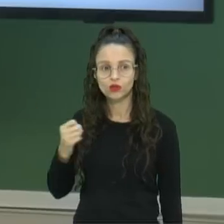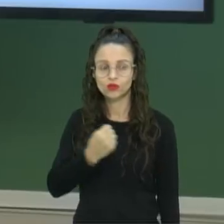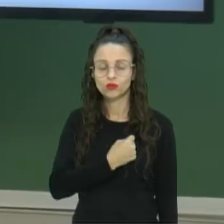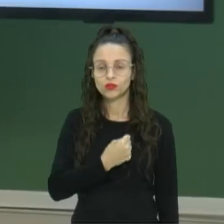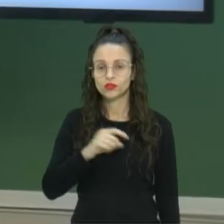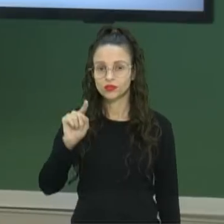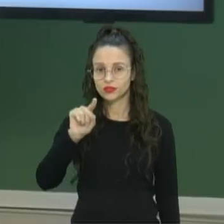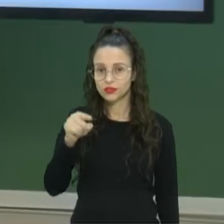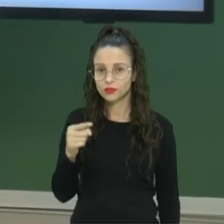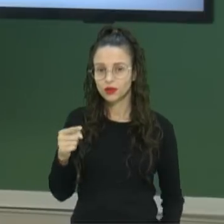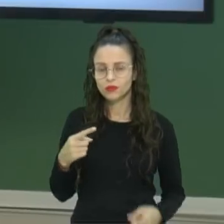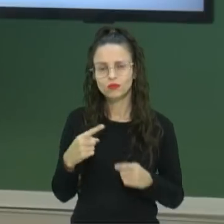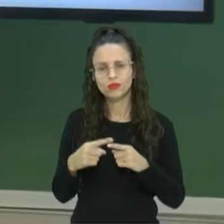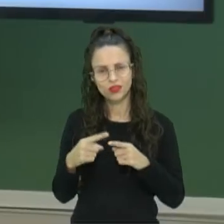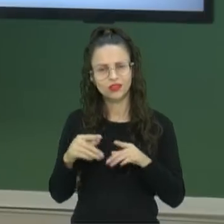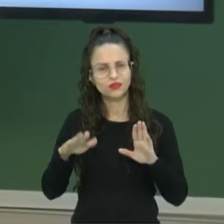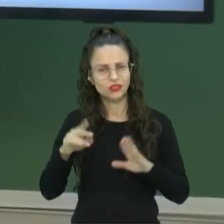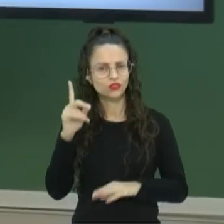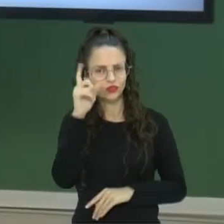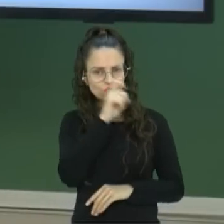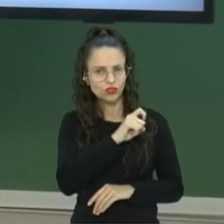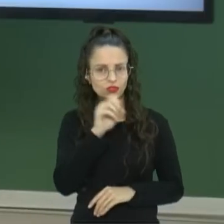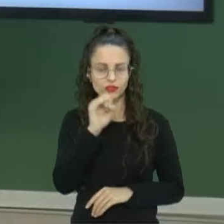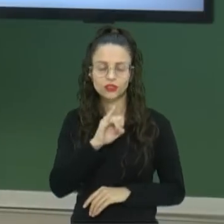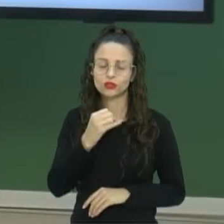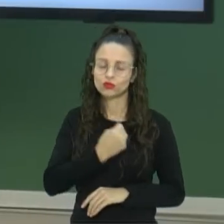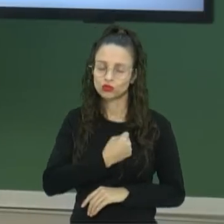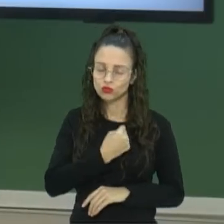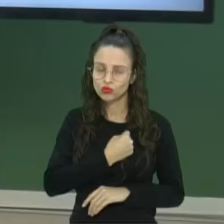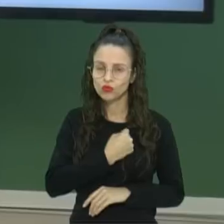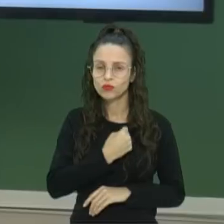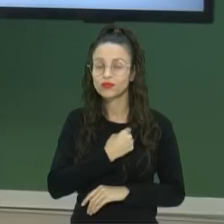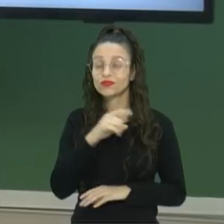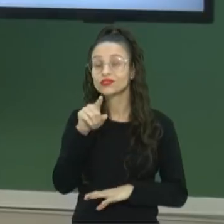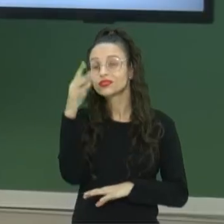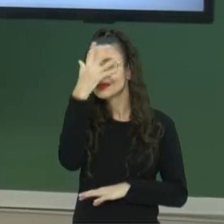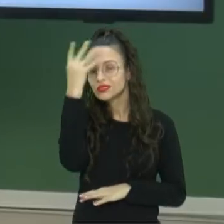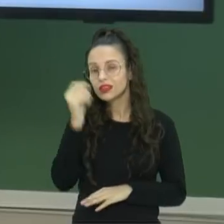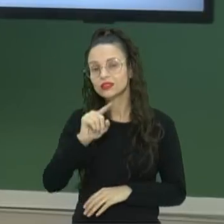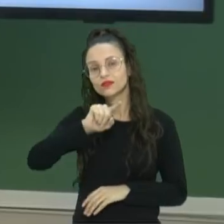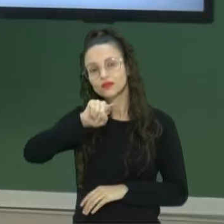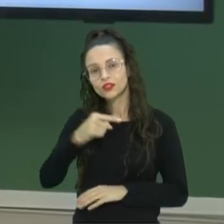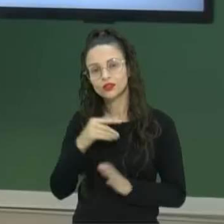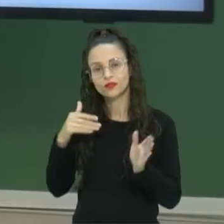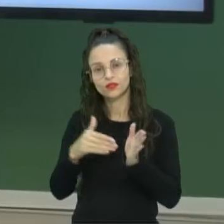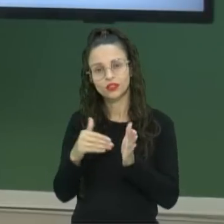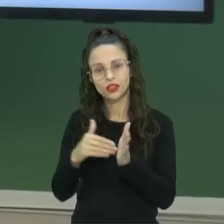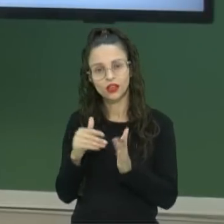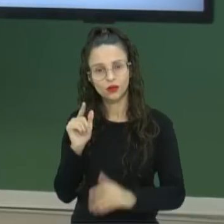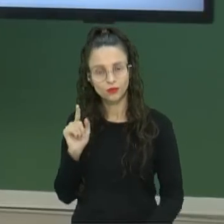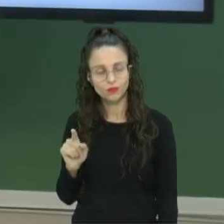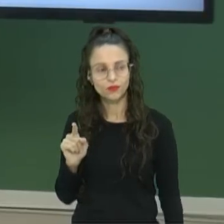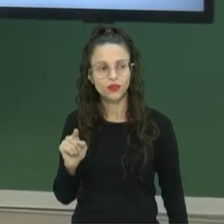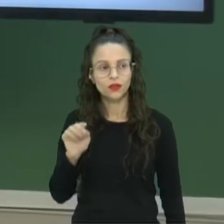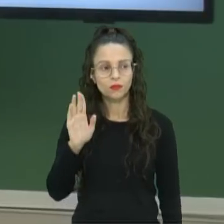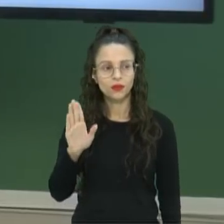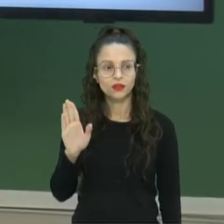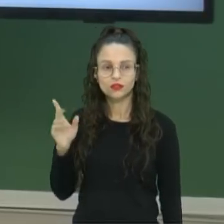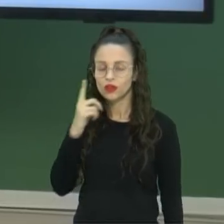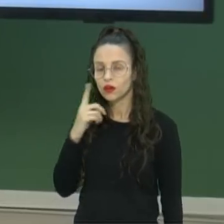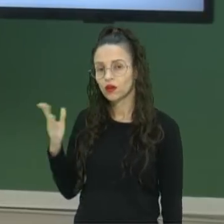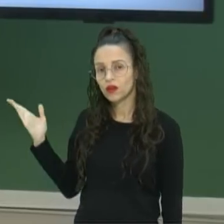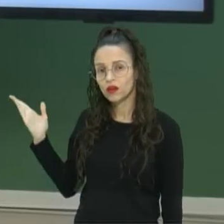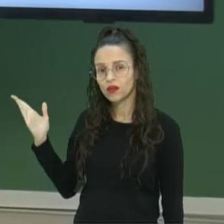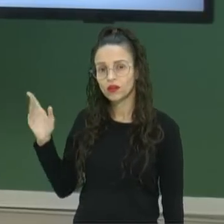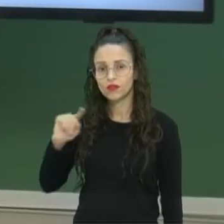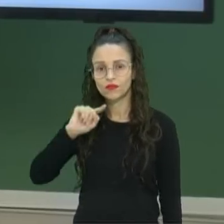decimal. Porque às vezes dificulta um pouquinho quando é um número inteiro. Vocês esquecem que a vírgula sempre está no final do número, né? Mas ali tá a